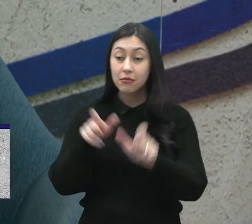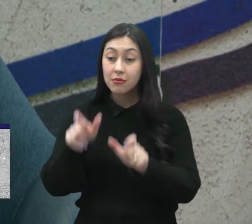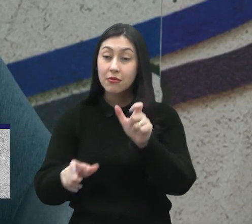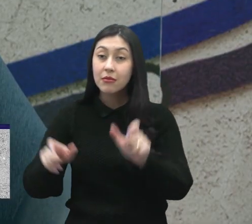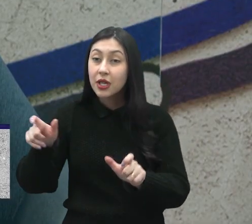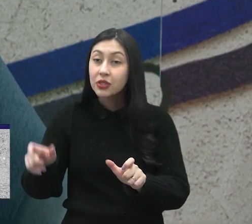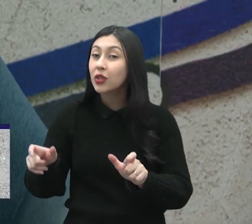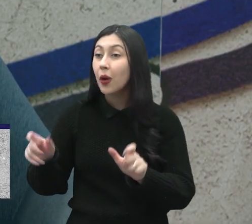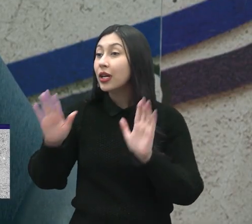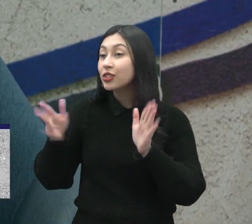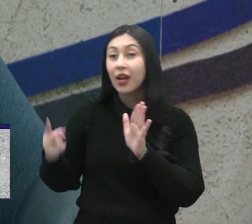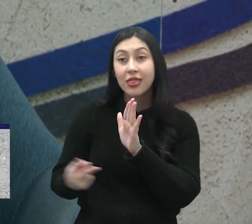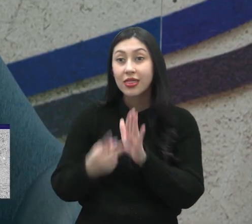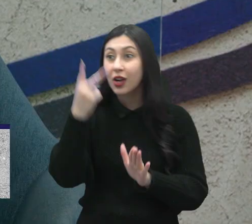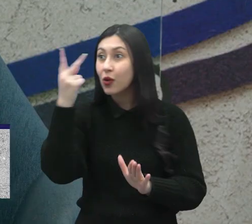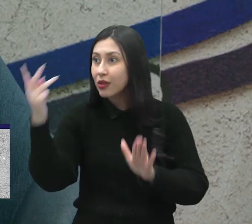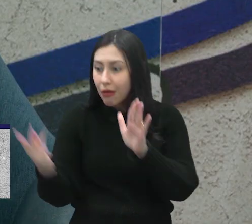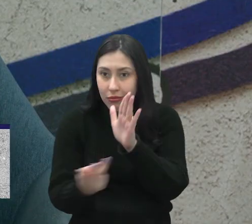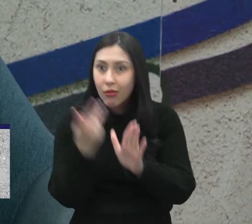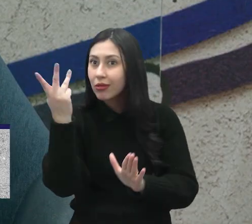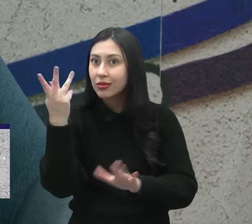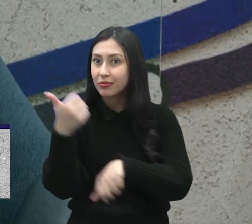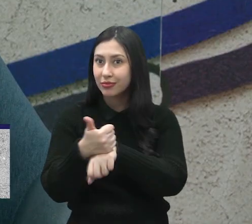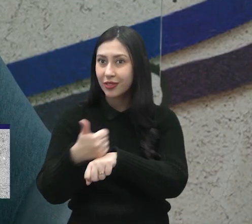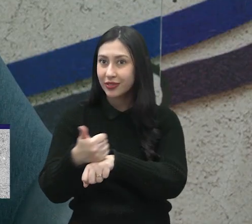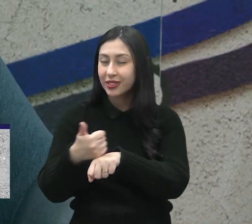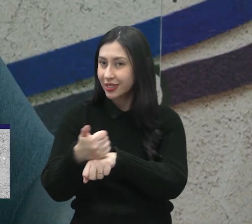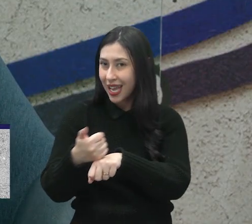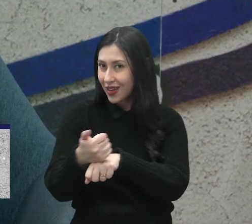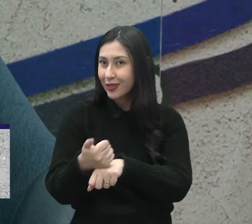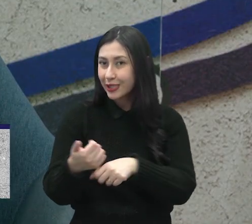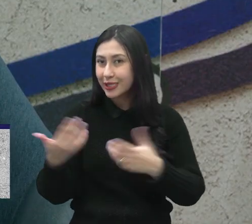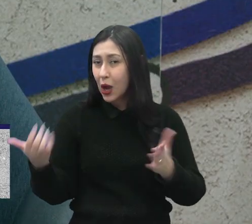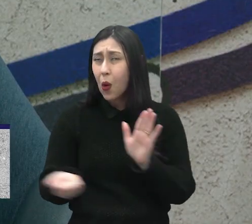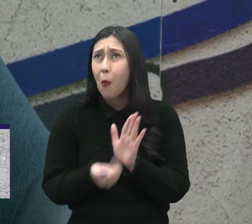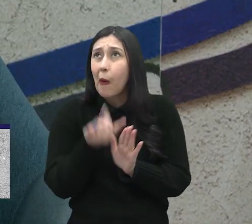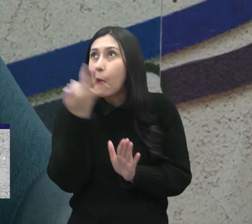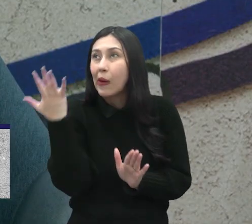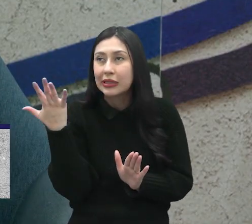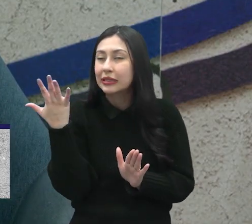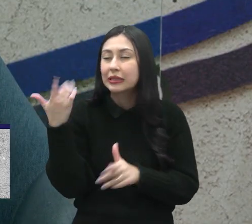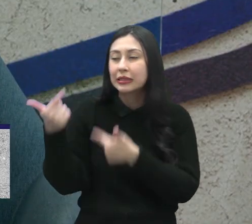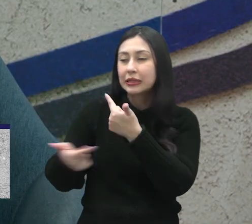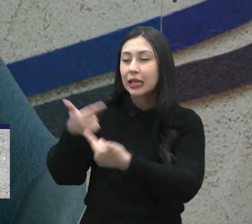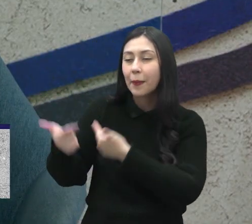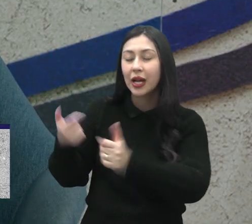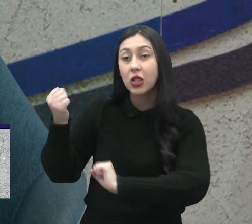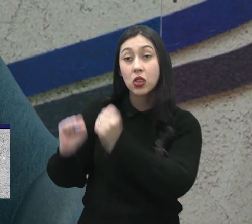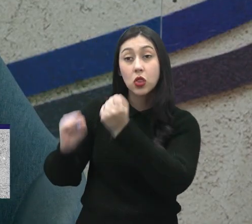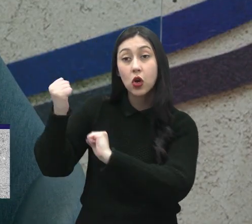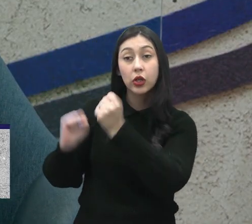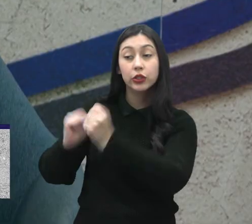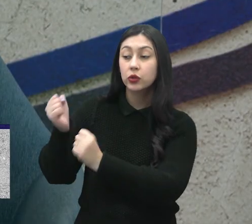suas segundas, terceiras profissões, né? Quantas pessoas que trabalham, de repente, numa indústria,